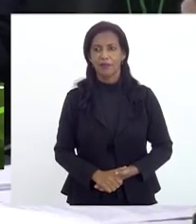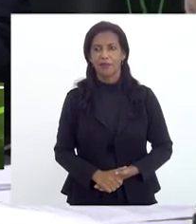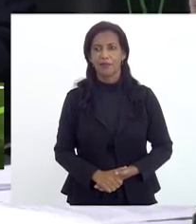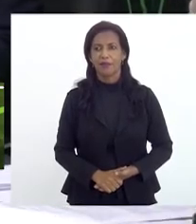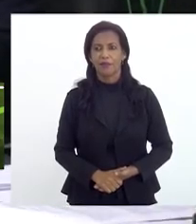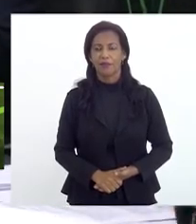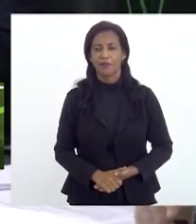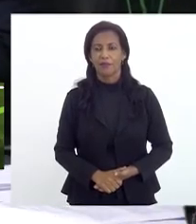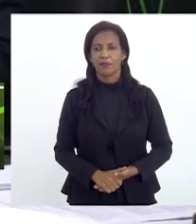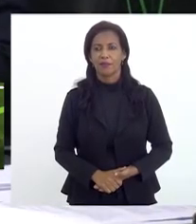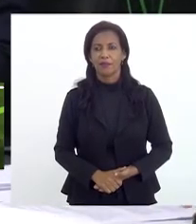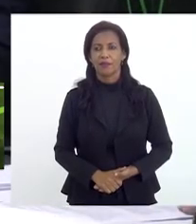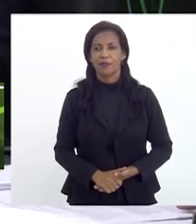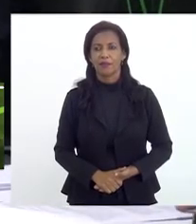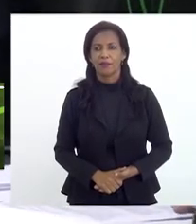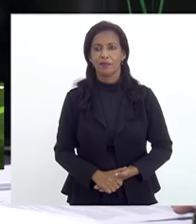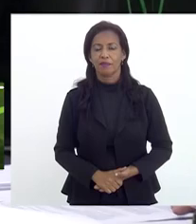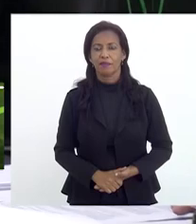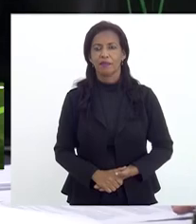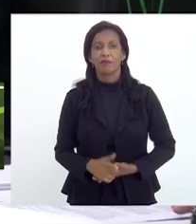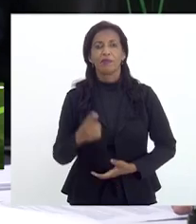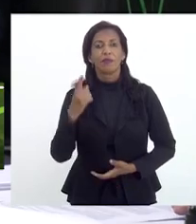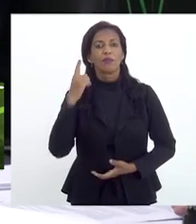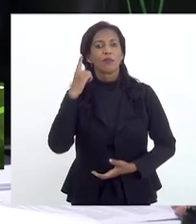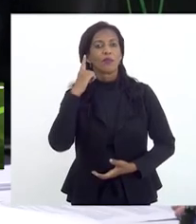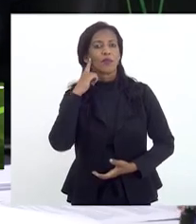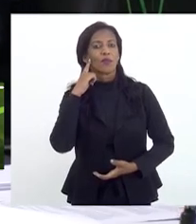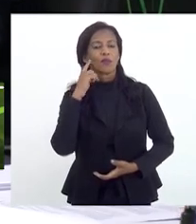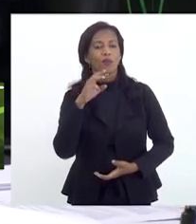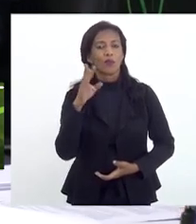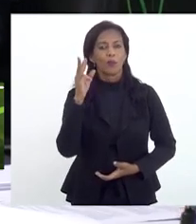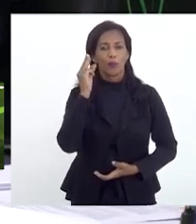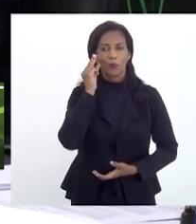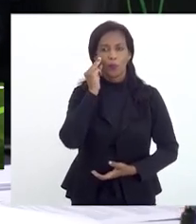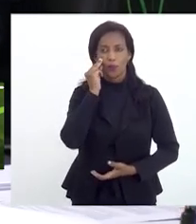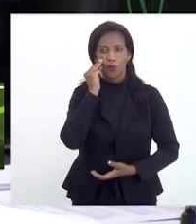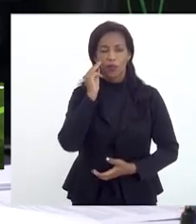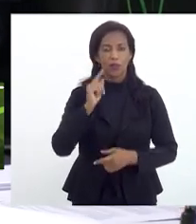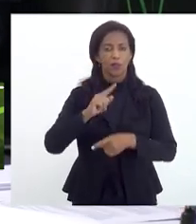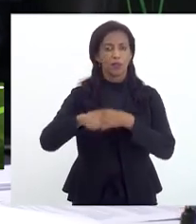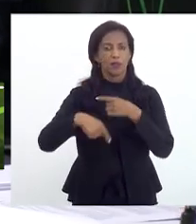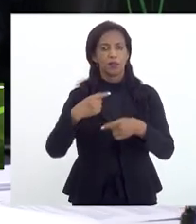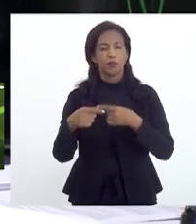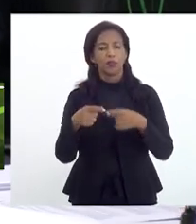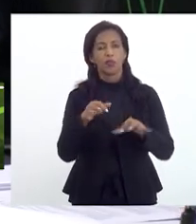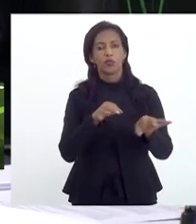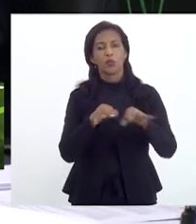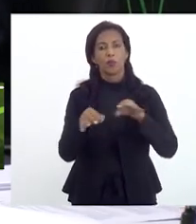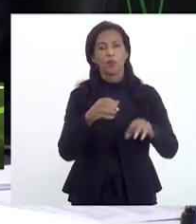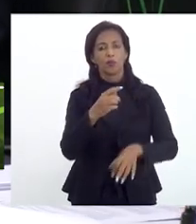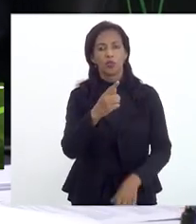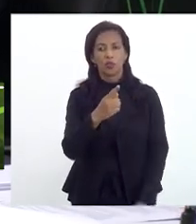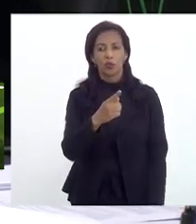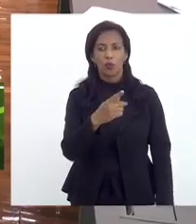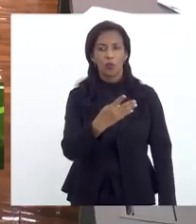Deixa eu só esclarecer Vamos ouvir a deputada Mônica E depois vamos Ao projeto de lei 4852